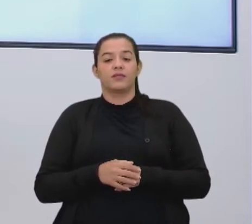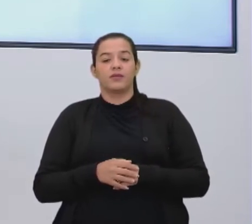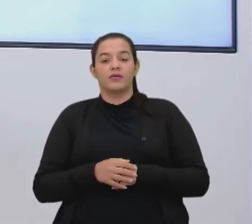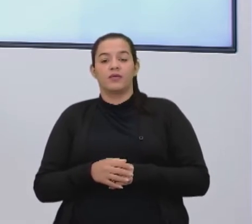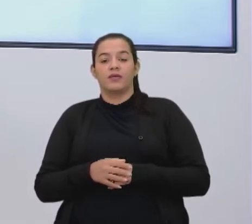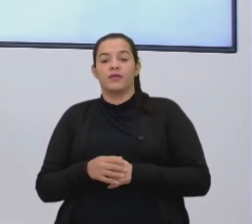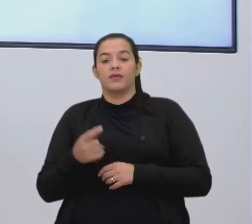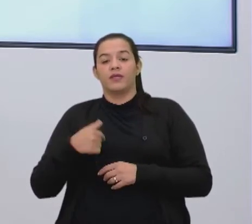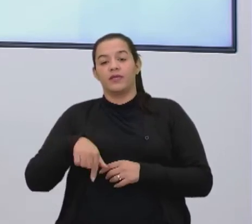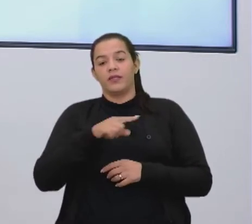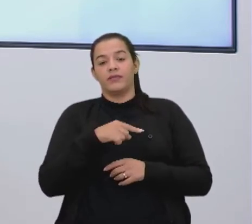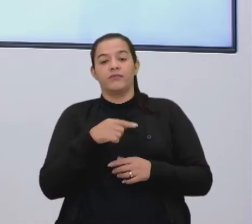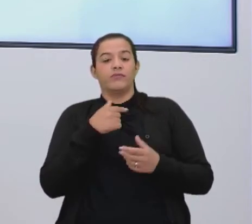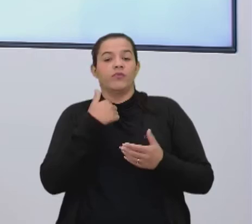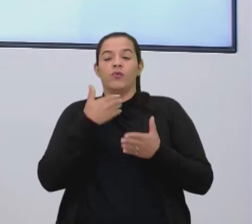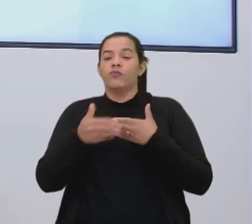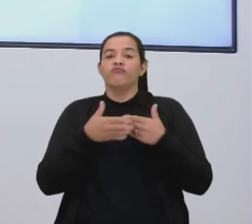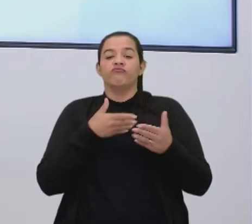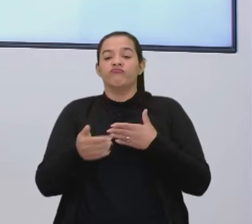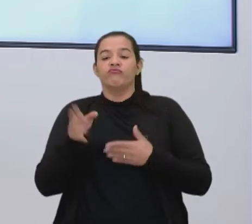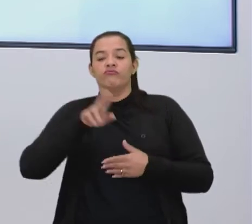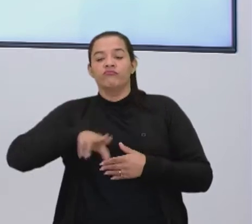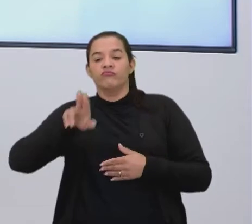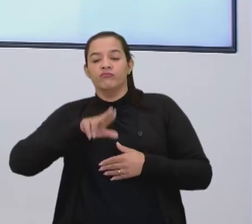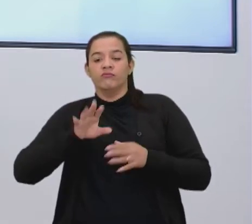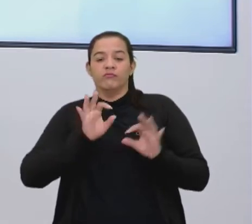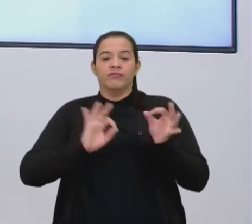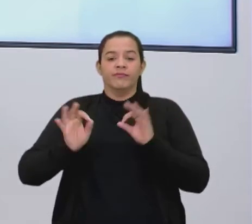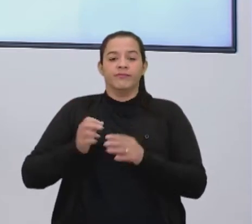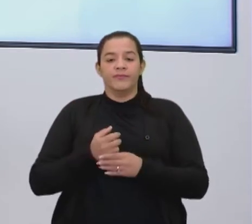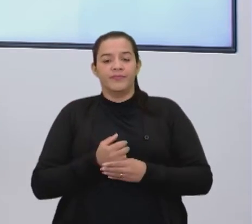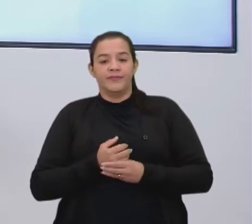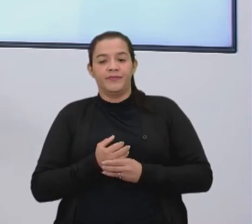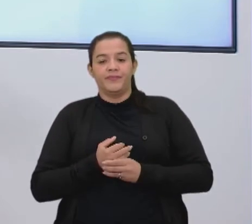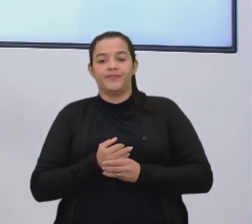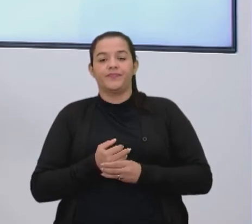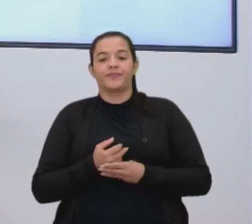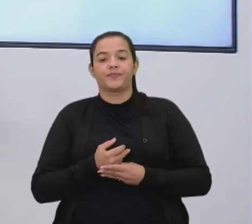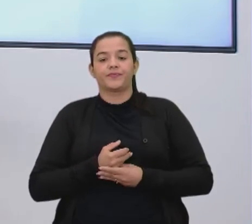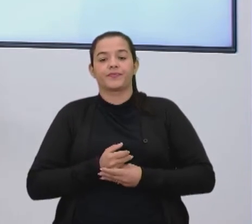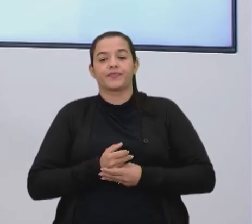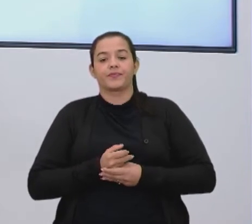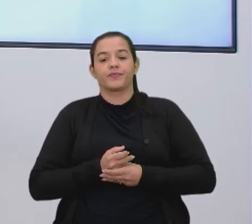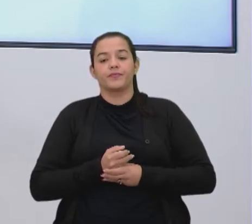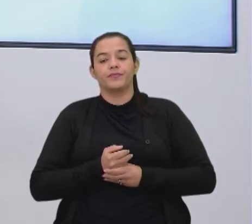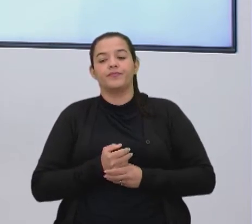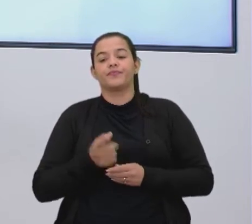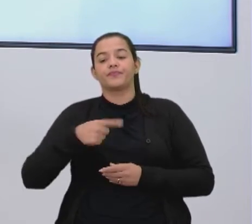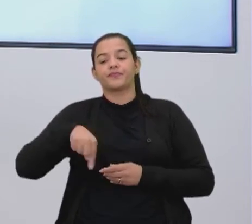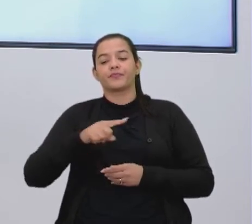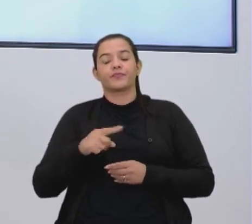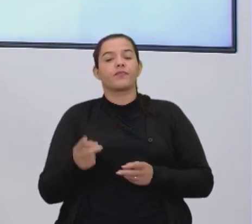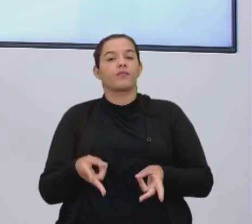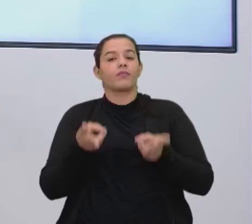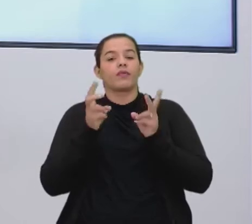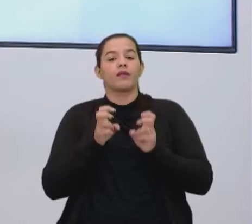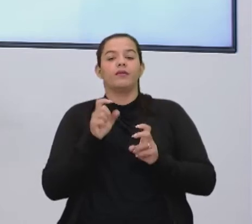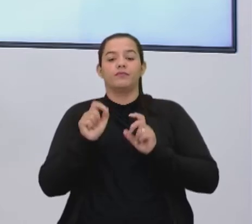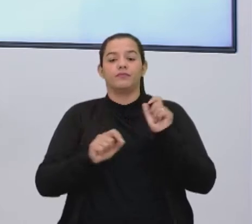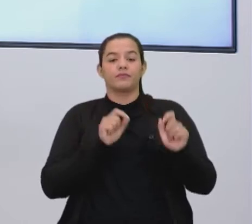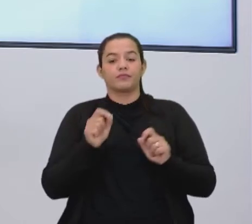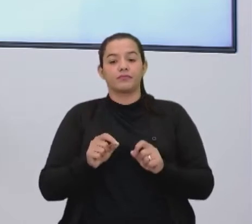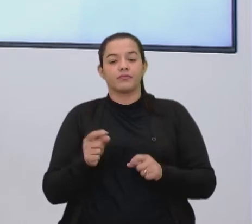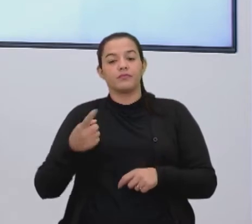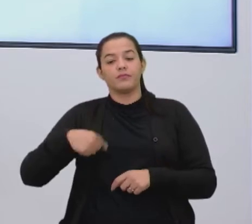a ponto de um batido que não dá mais para você consumir, enfim. E aí a gente começa a perceber que, quando a gente fala